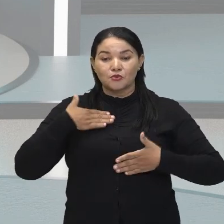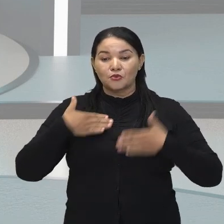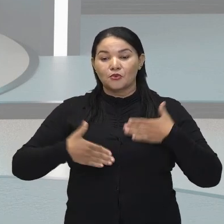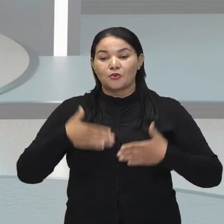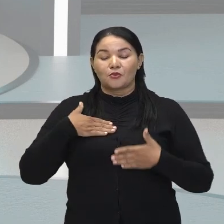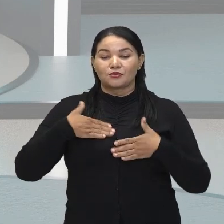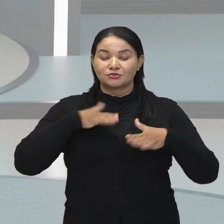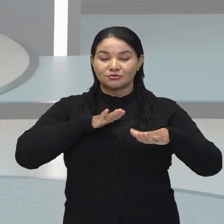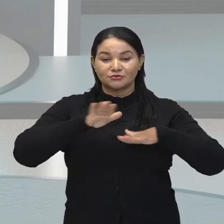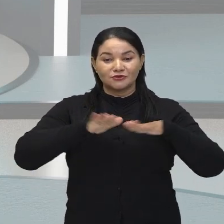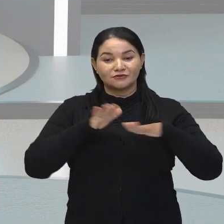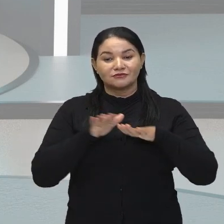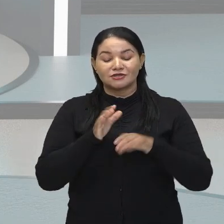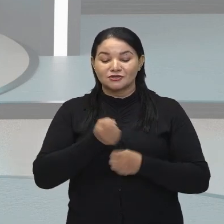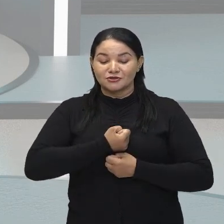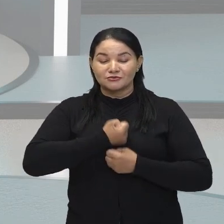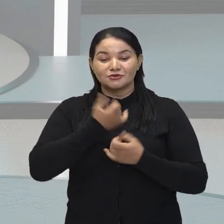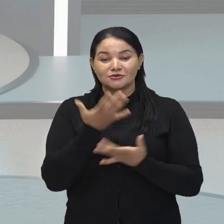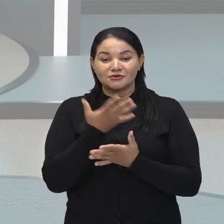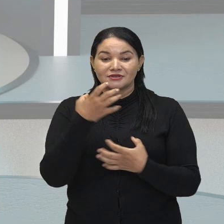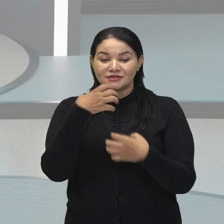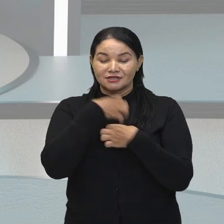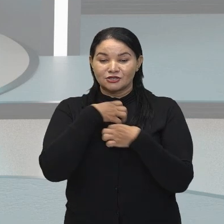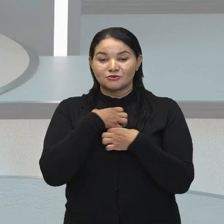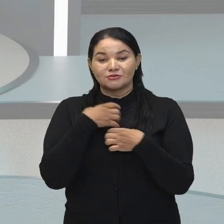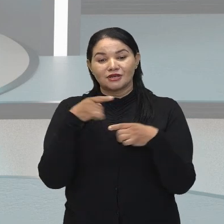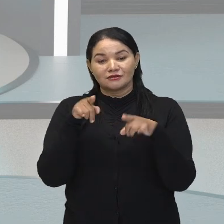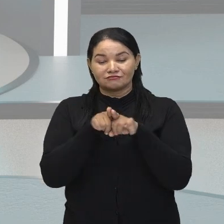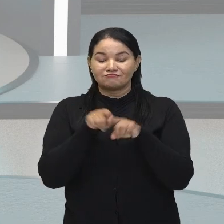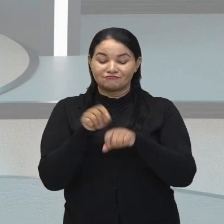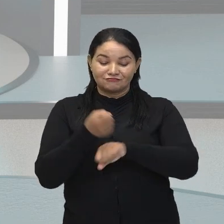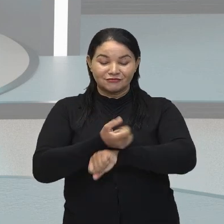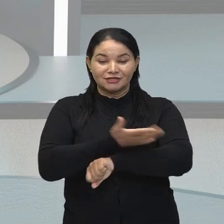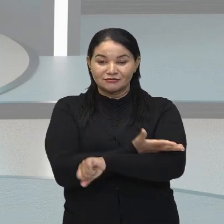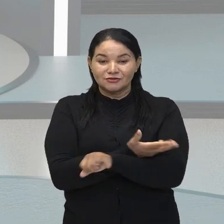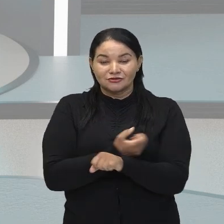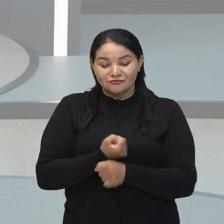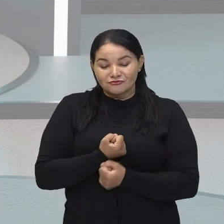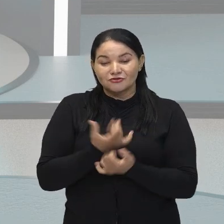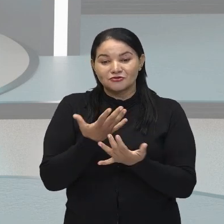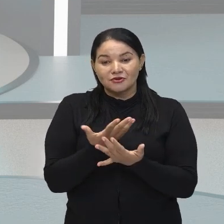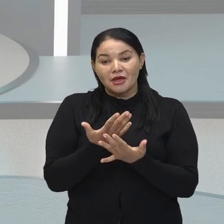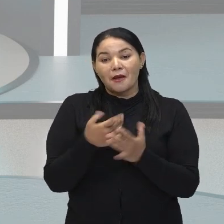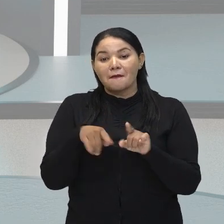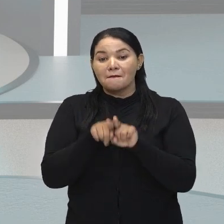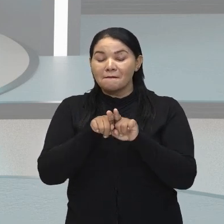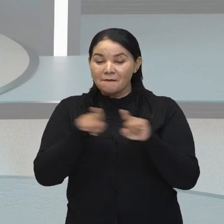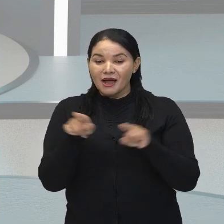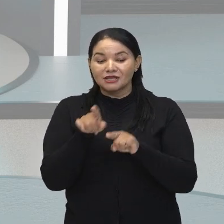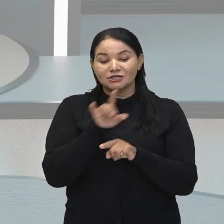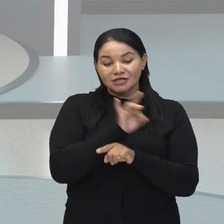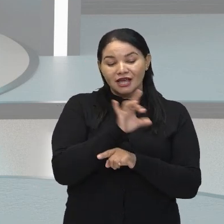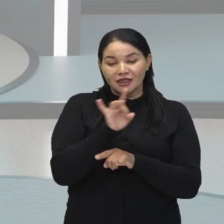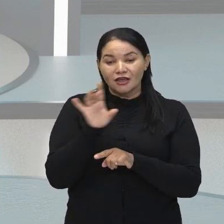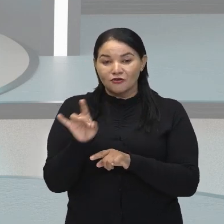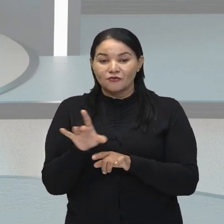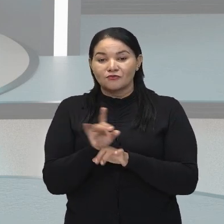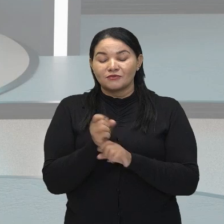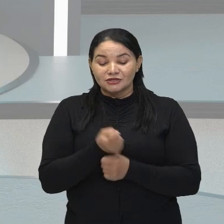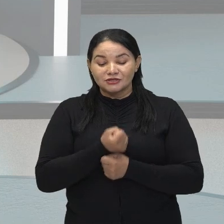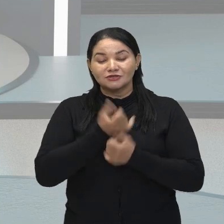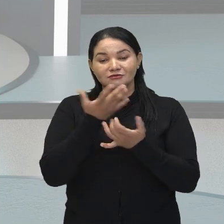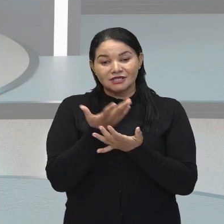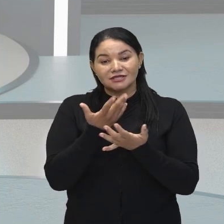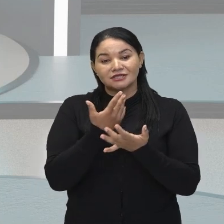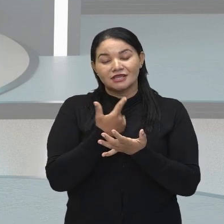trazendo nossos sentimentos e nossas emoções. Cada um vai expressar de uma forma. Talvez você